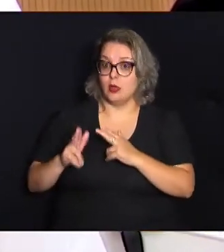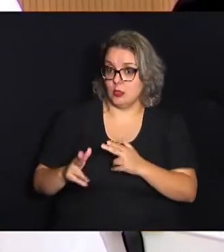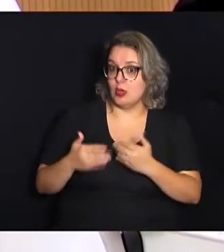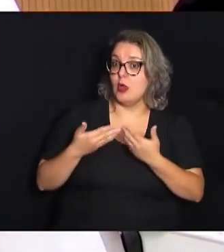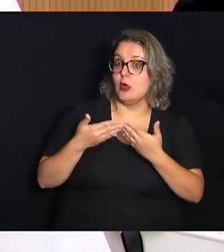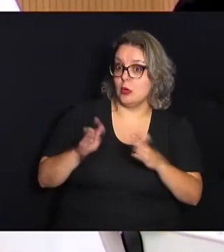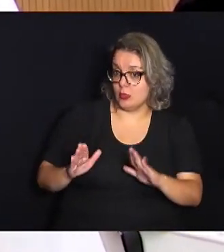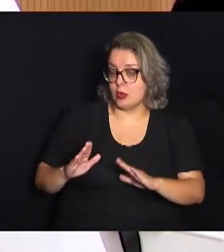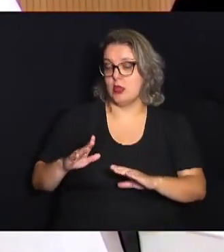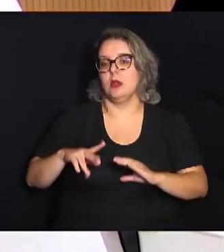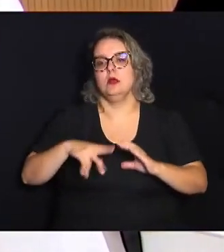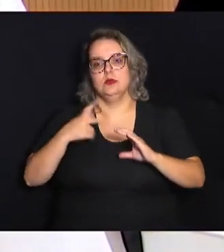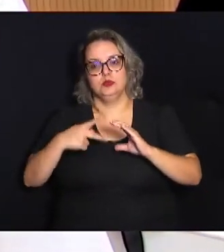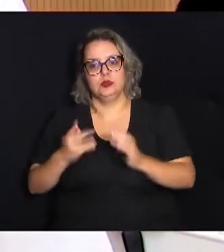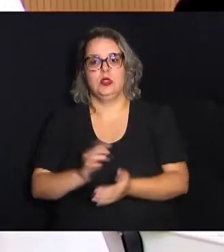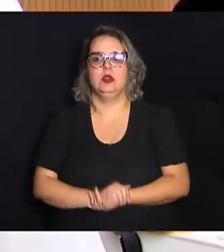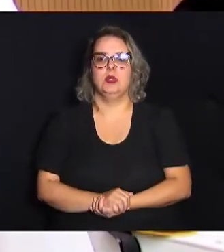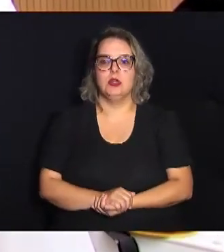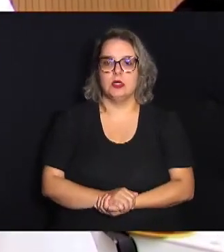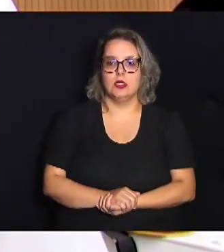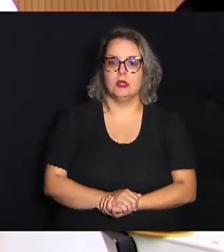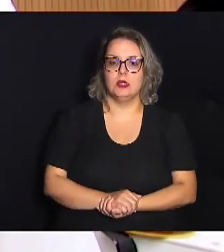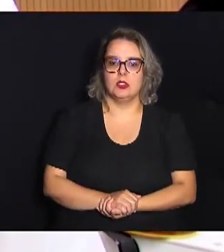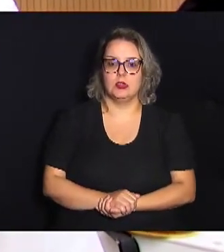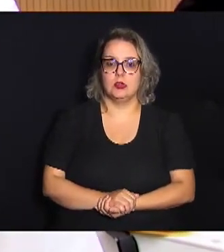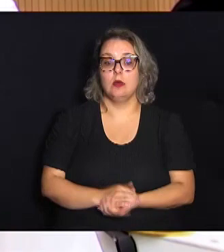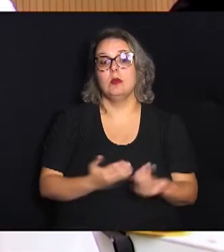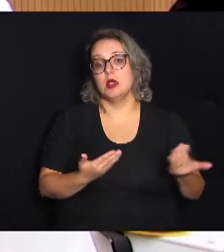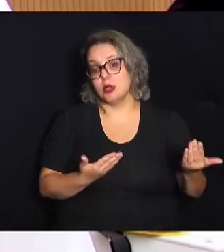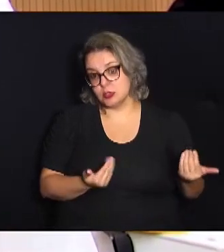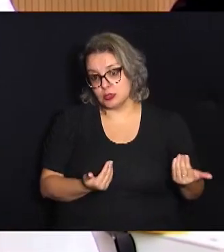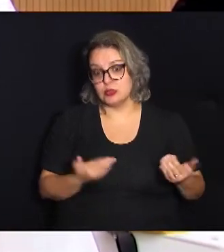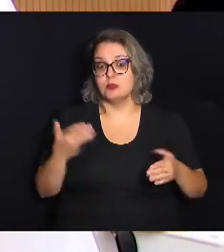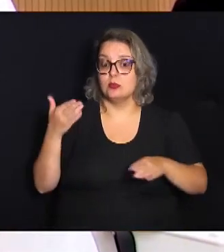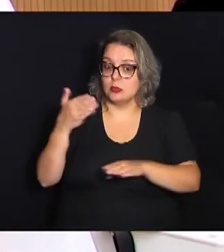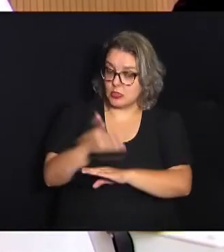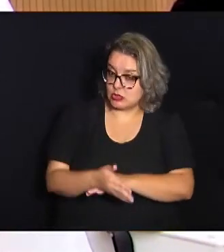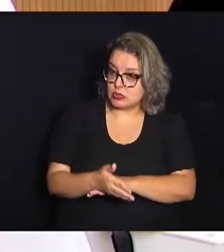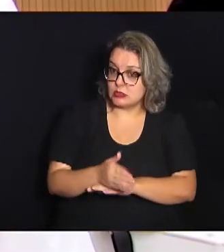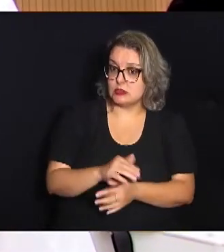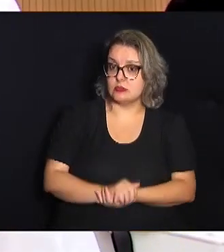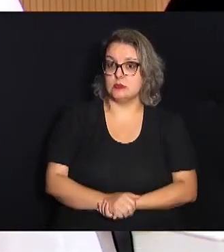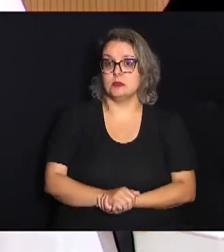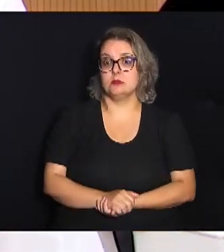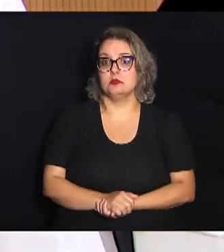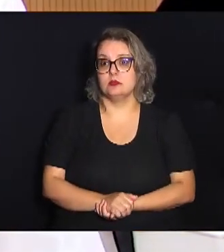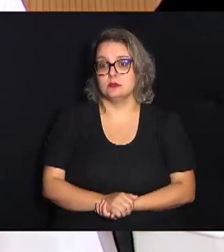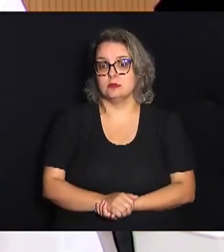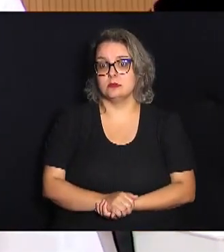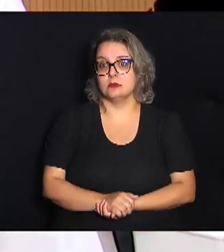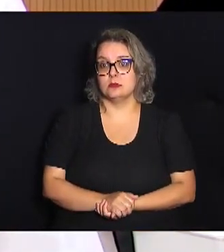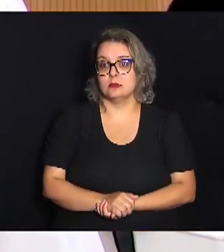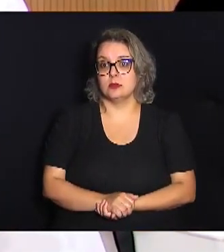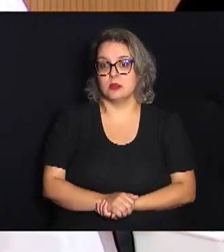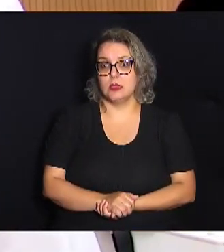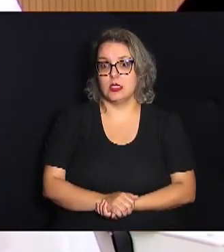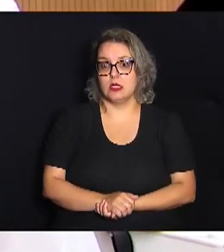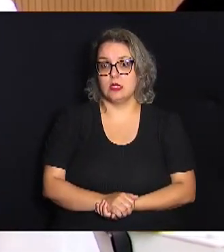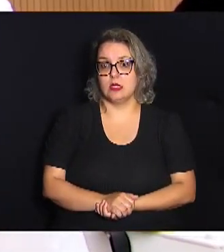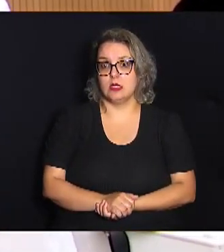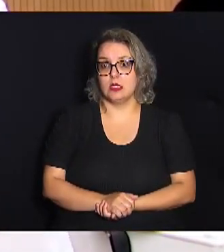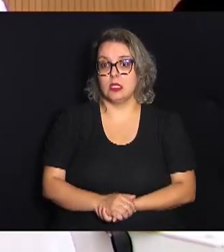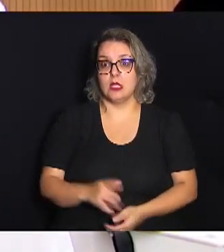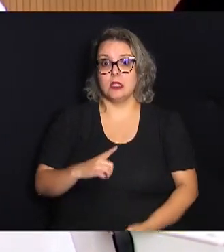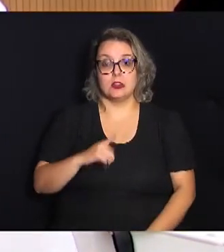as portas, né, para que a juventude participe, eu acho que tem não só um